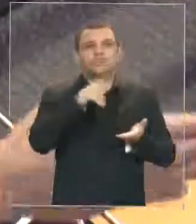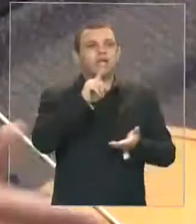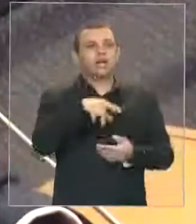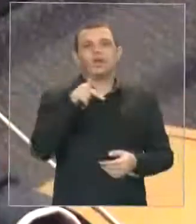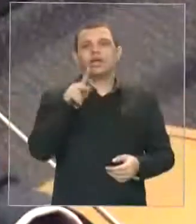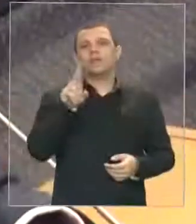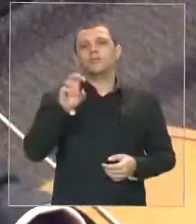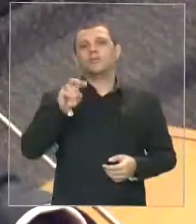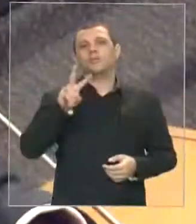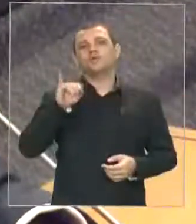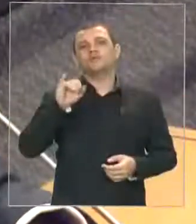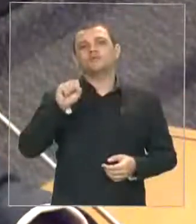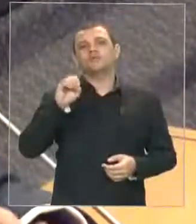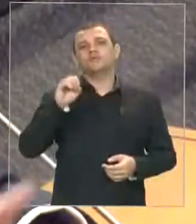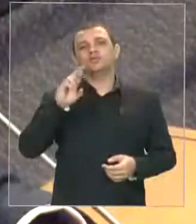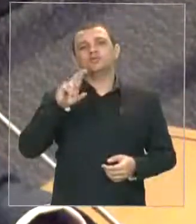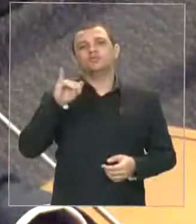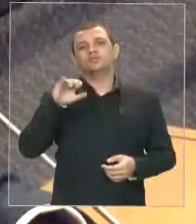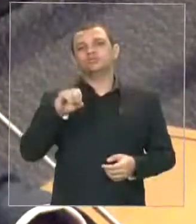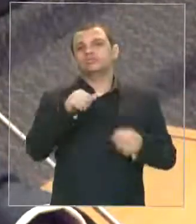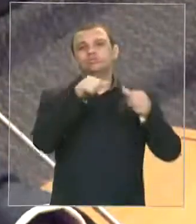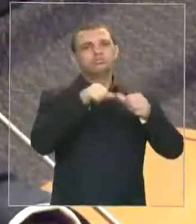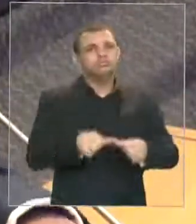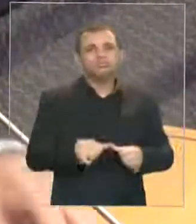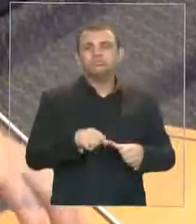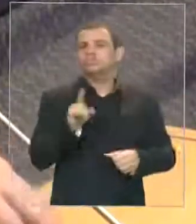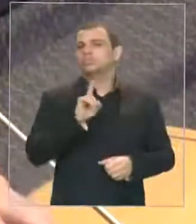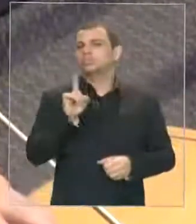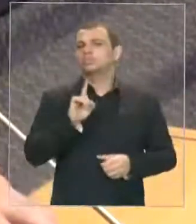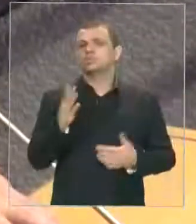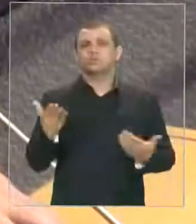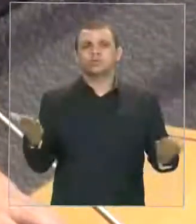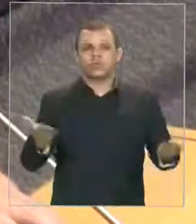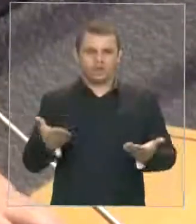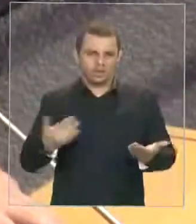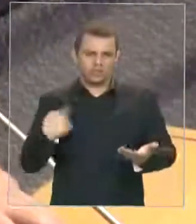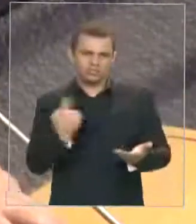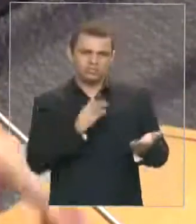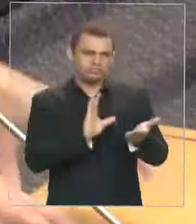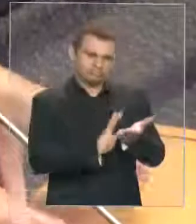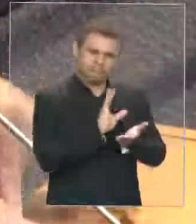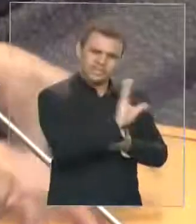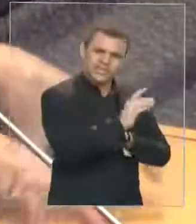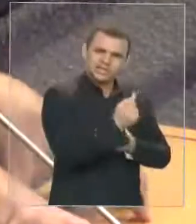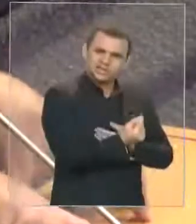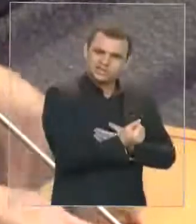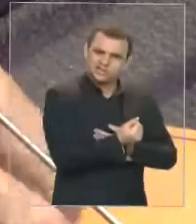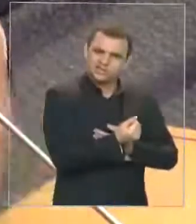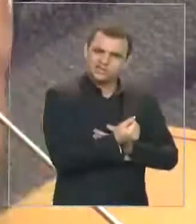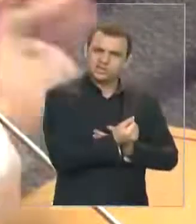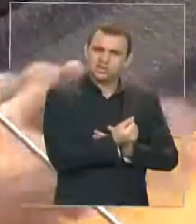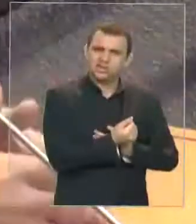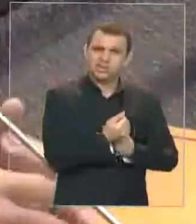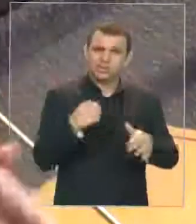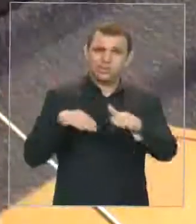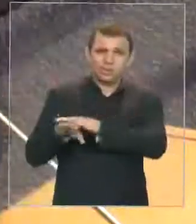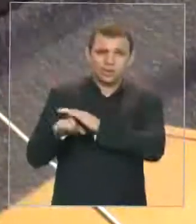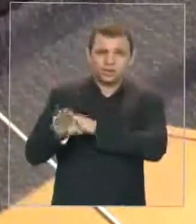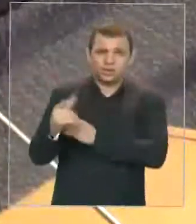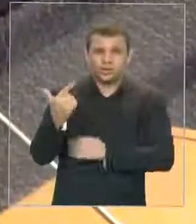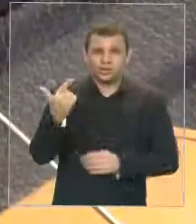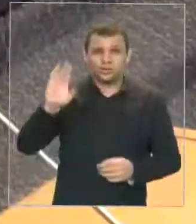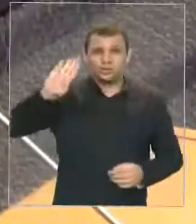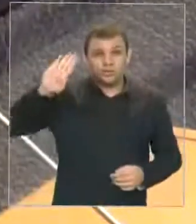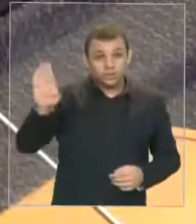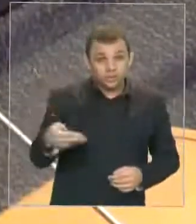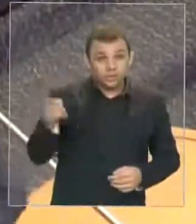momento que o país está exigindo tanto sacrifício da população? Nós vamos criar um fundo de 2 bilhões para